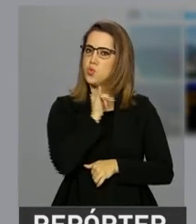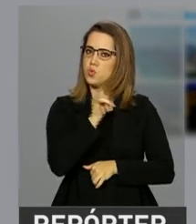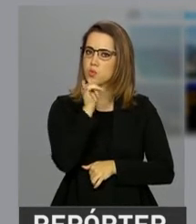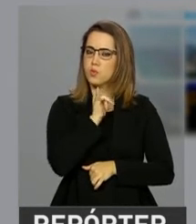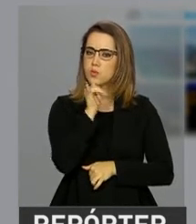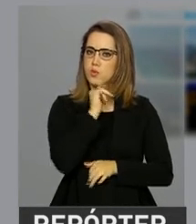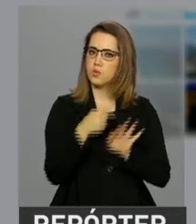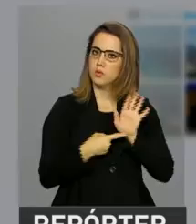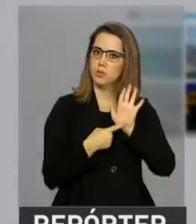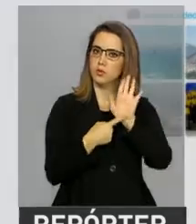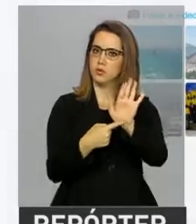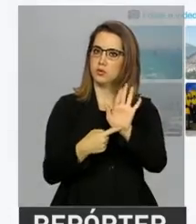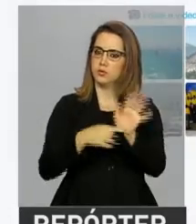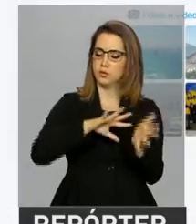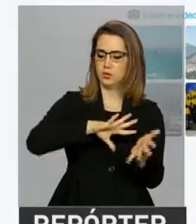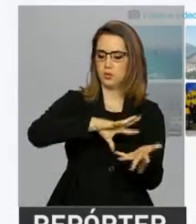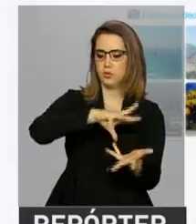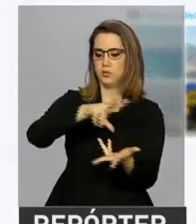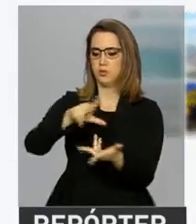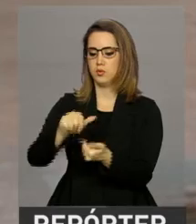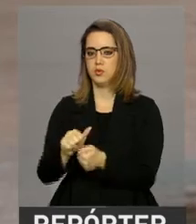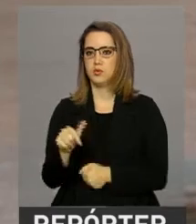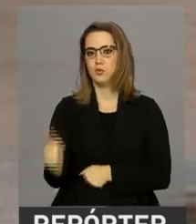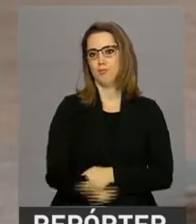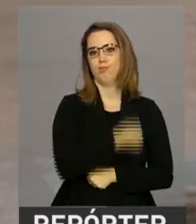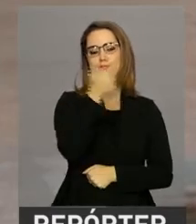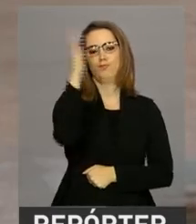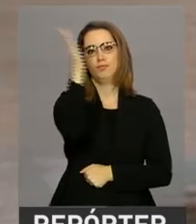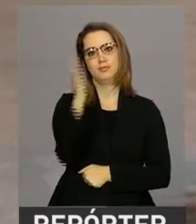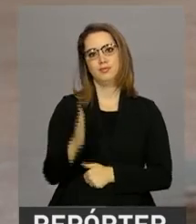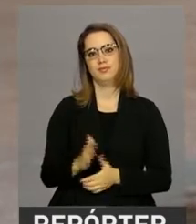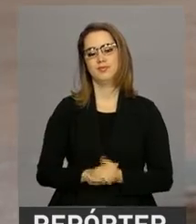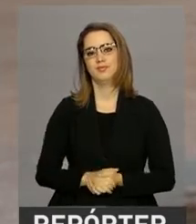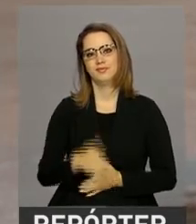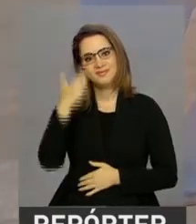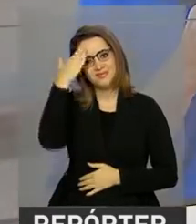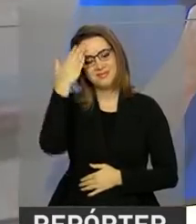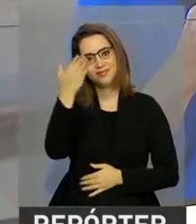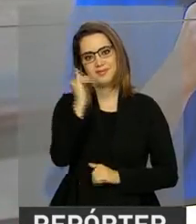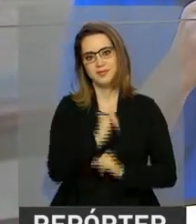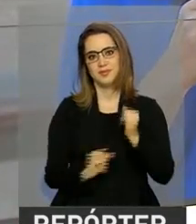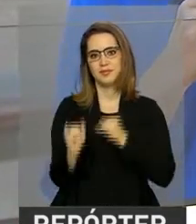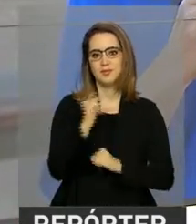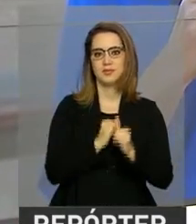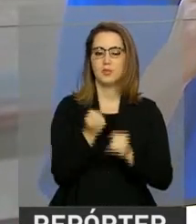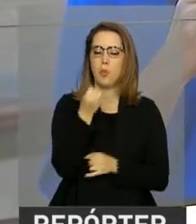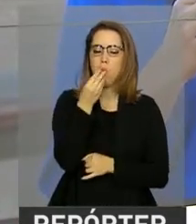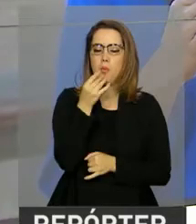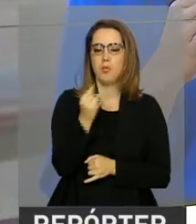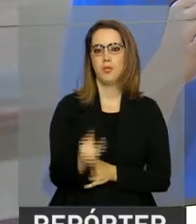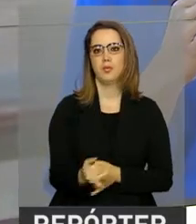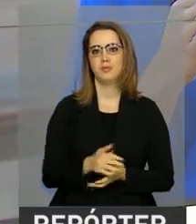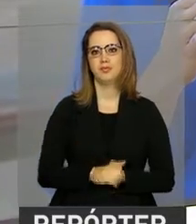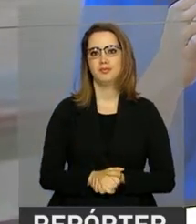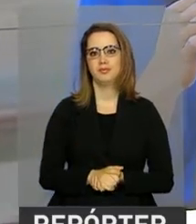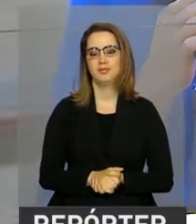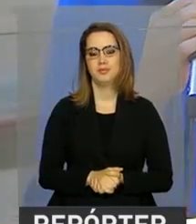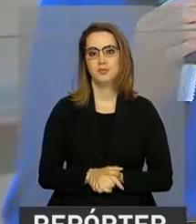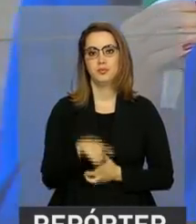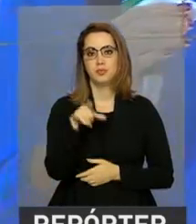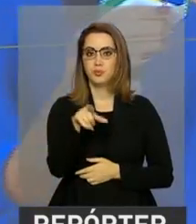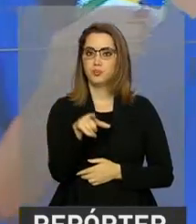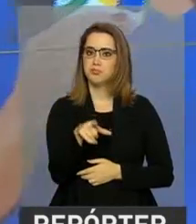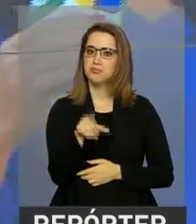que mostrem o melhor do Brasil. Renata? Obrigada pelas suas informações. Paola, bom dia para você. Um